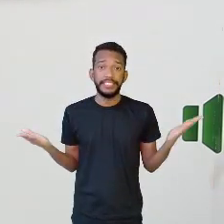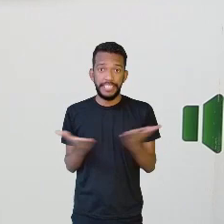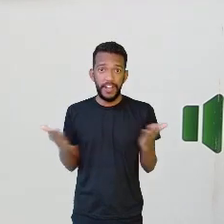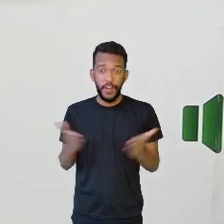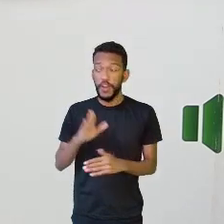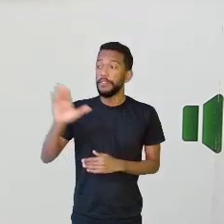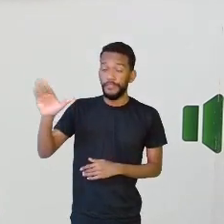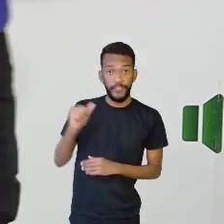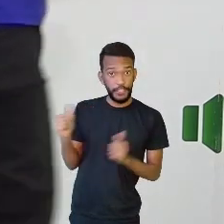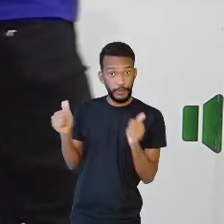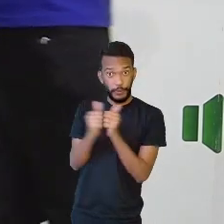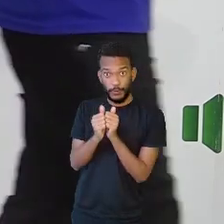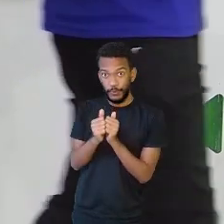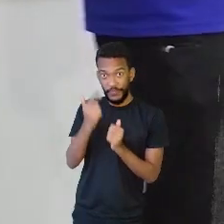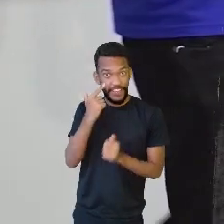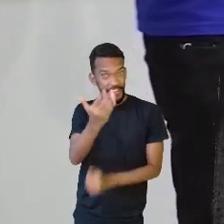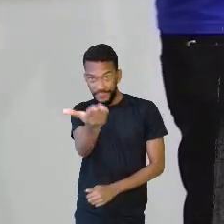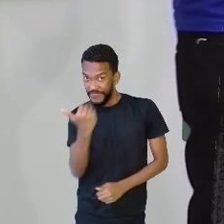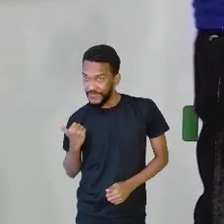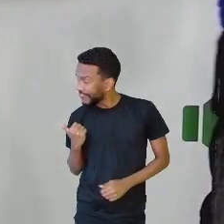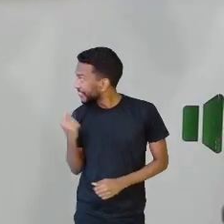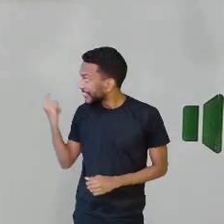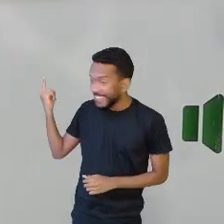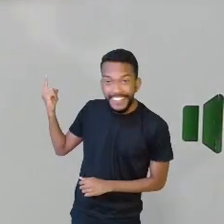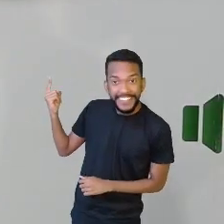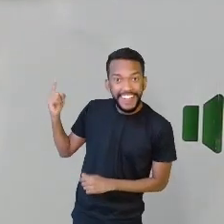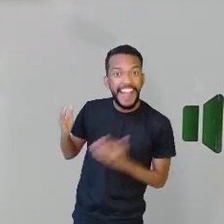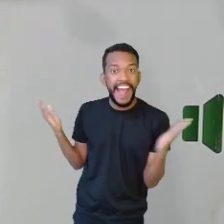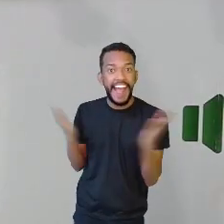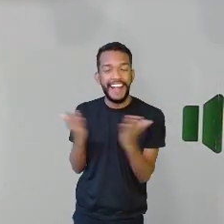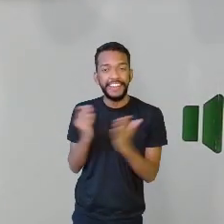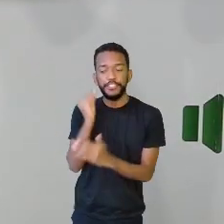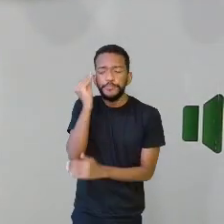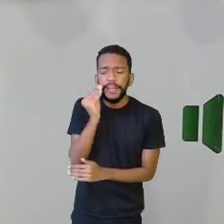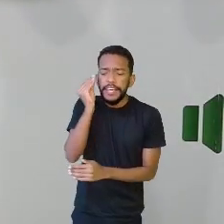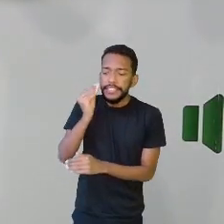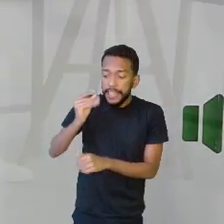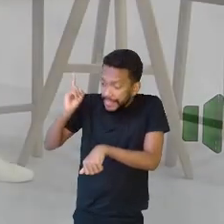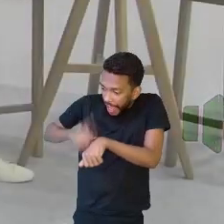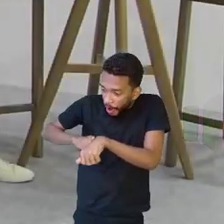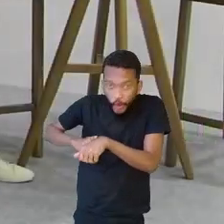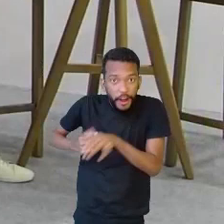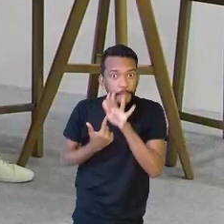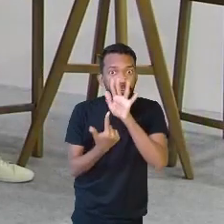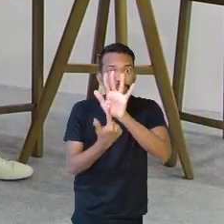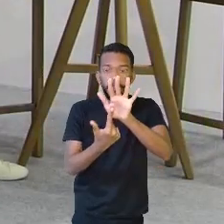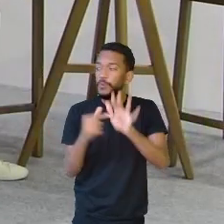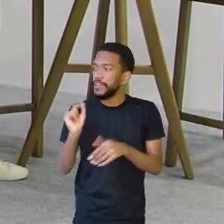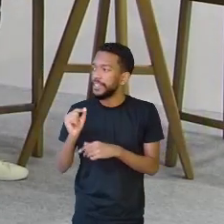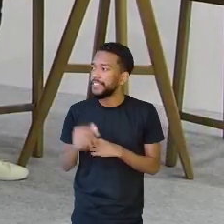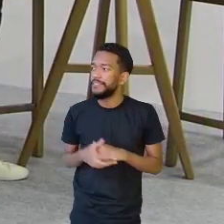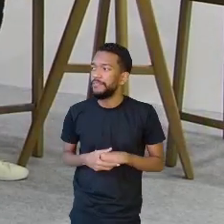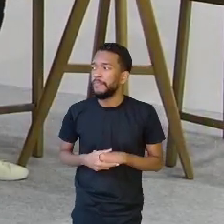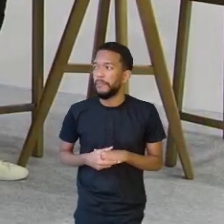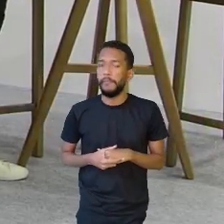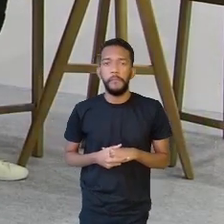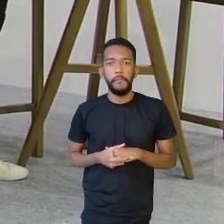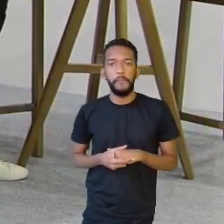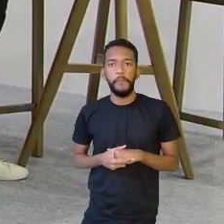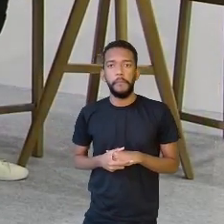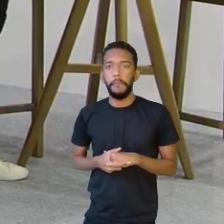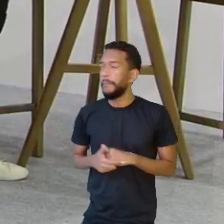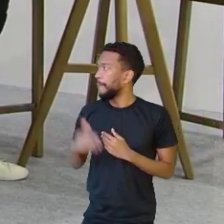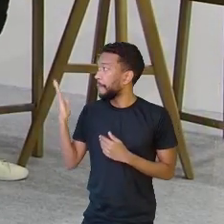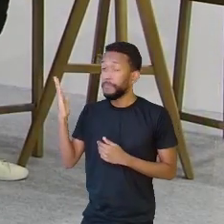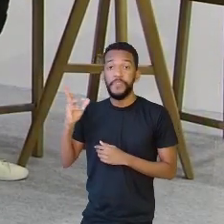vem para cá comigo agora. Eu vou mostrar para vocês, numa experiência prática, que para a